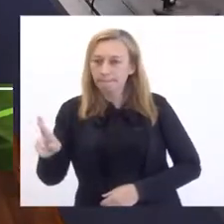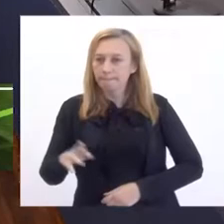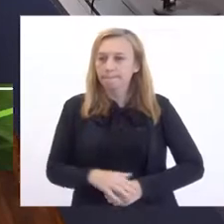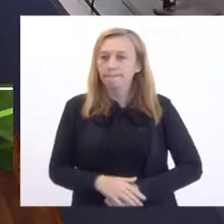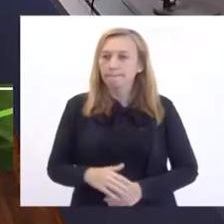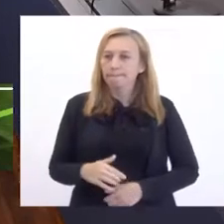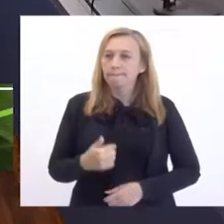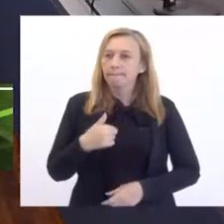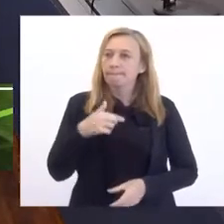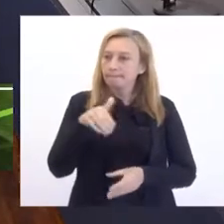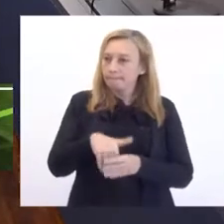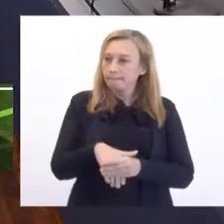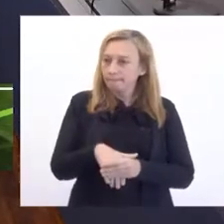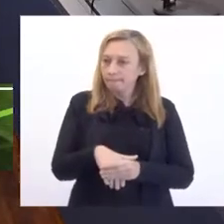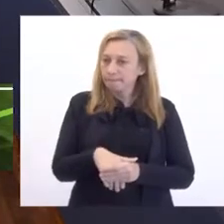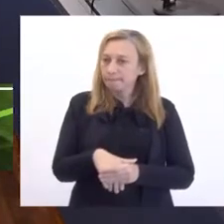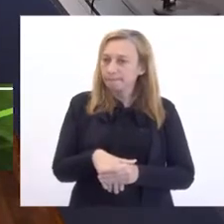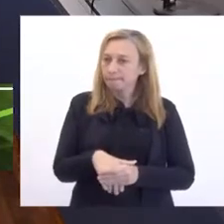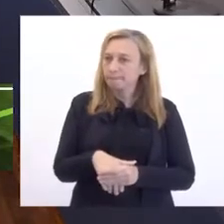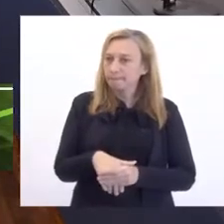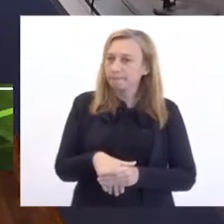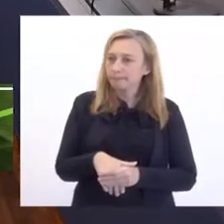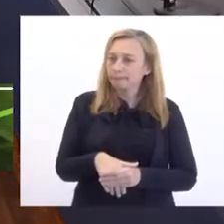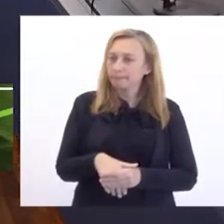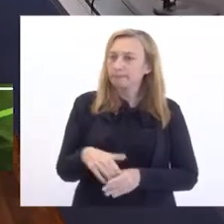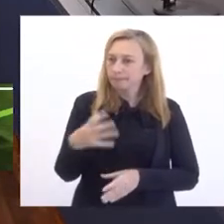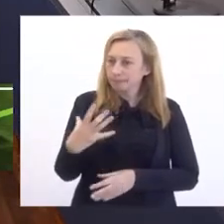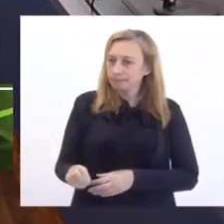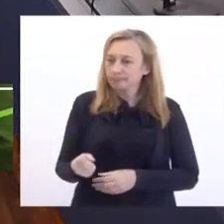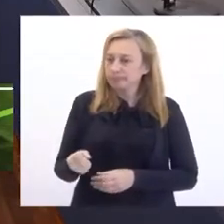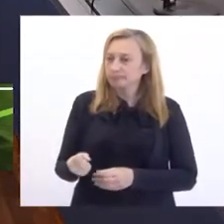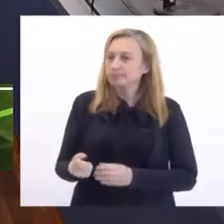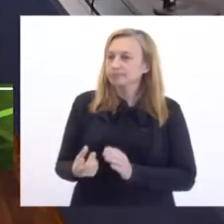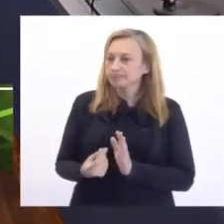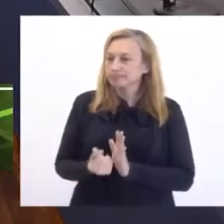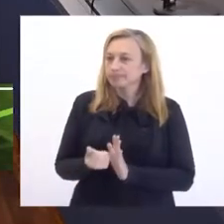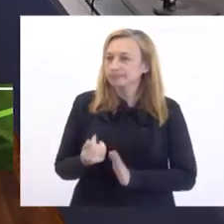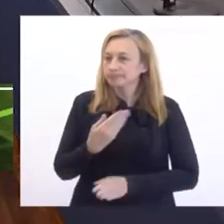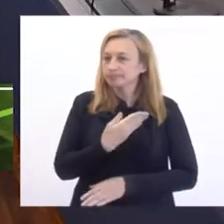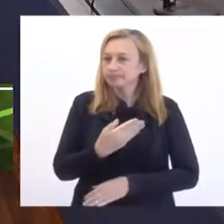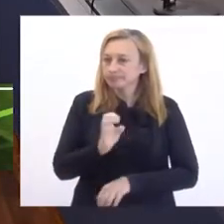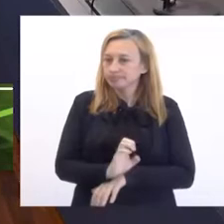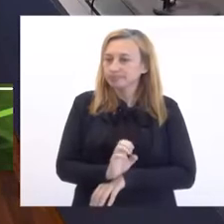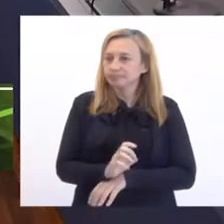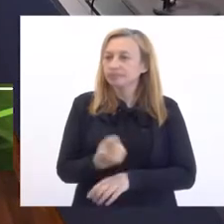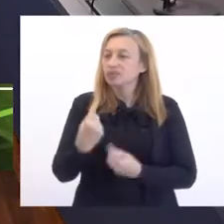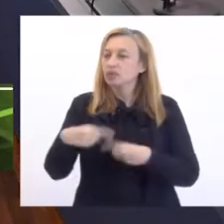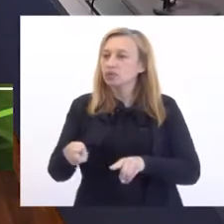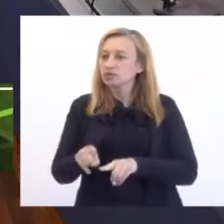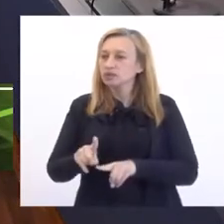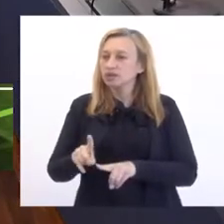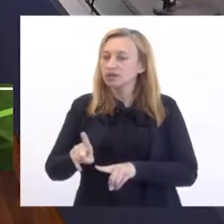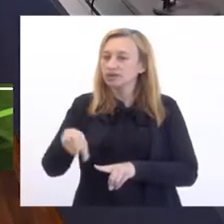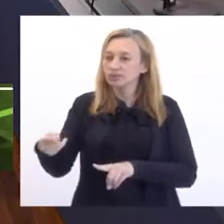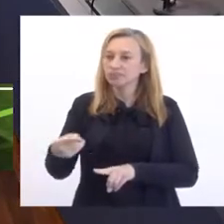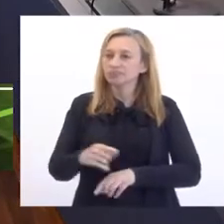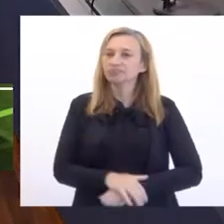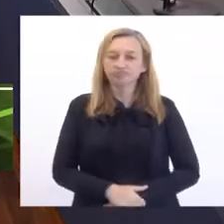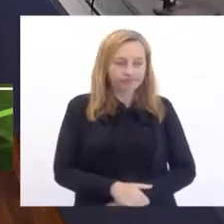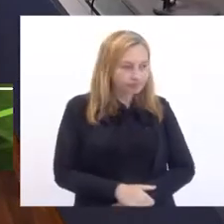Eu estou votando favorável às contas do Tribunal de Contas do Estado. Favorável. É, favorável. Contrário, favorável a